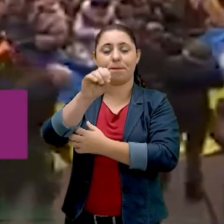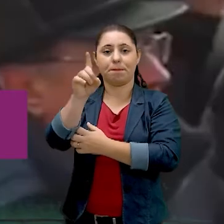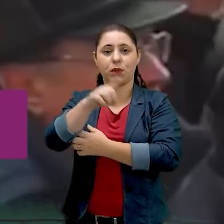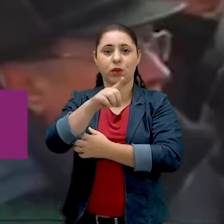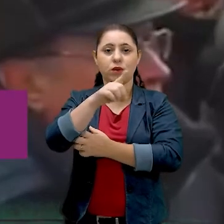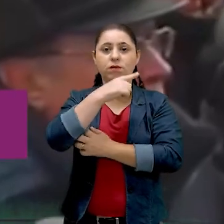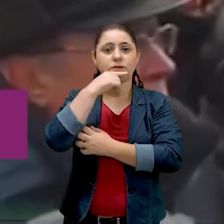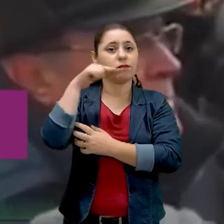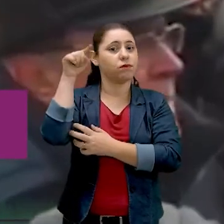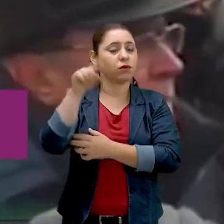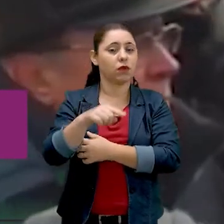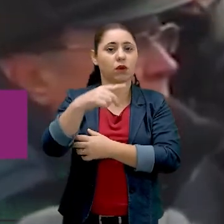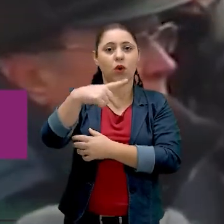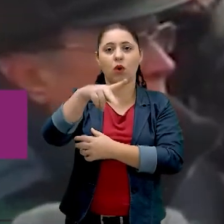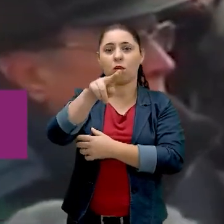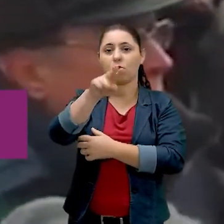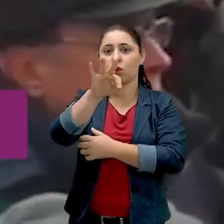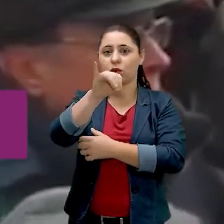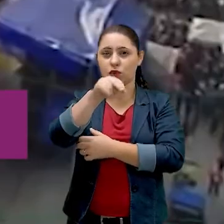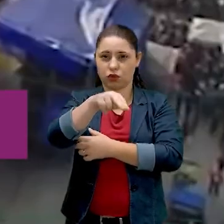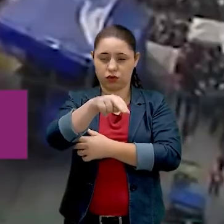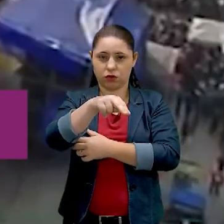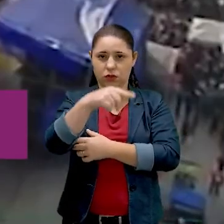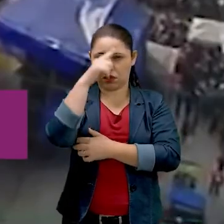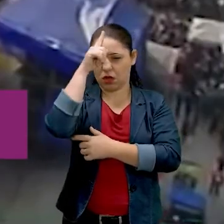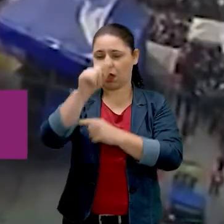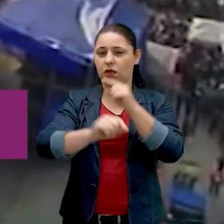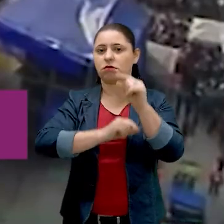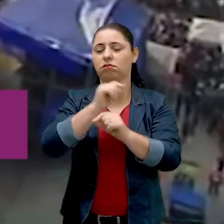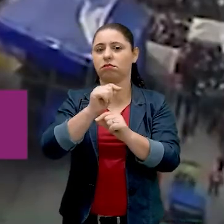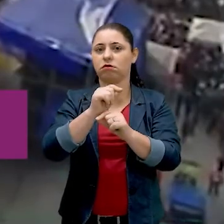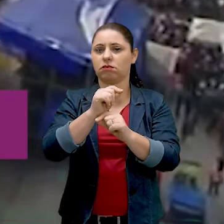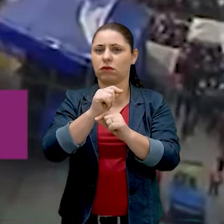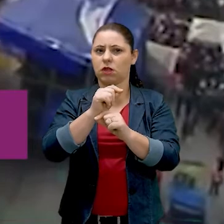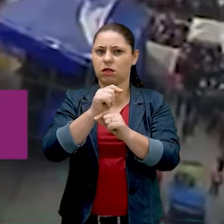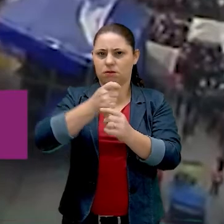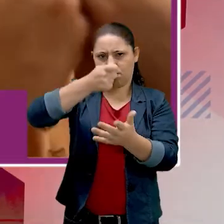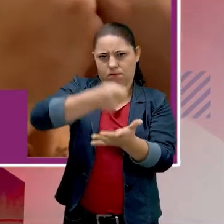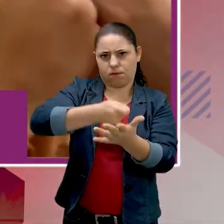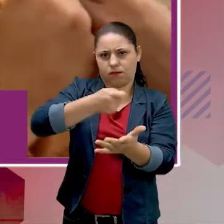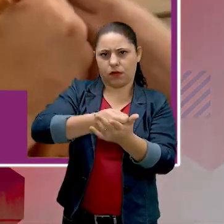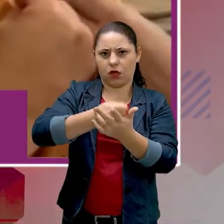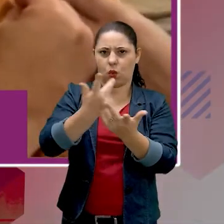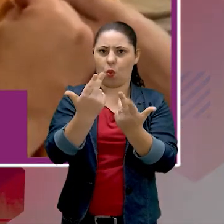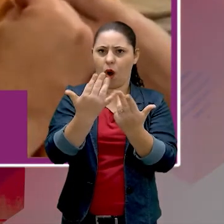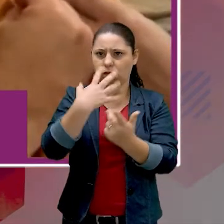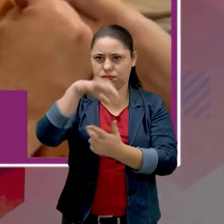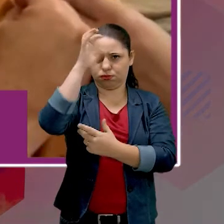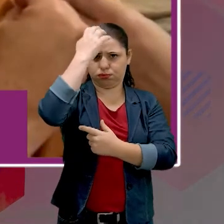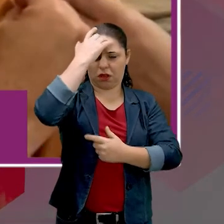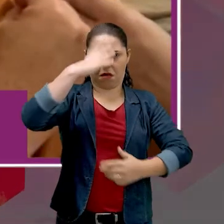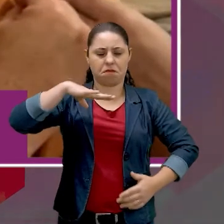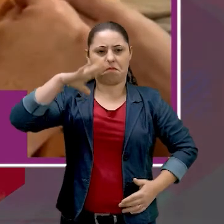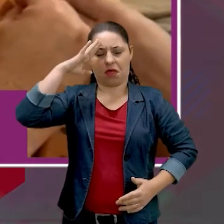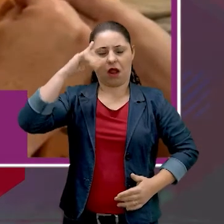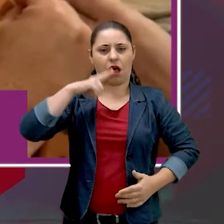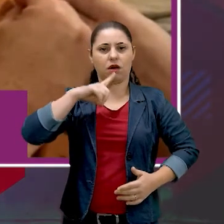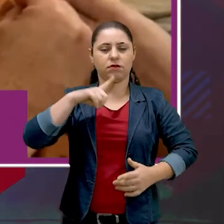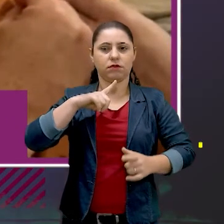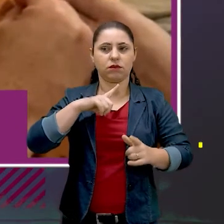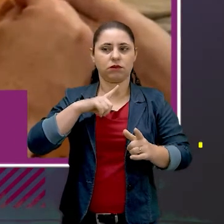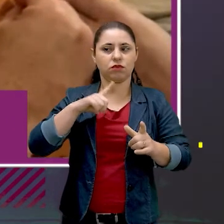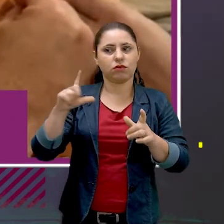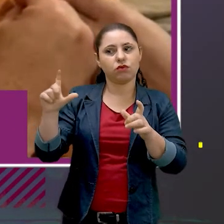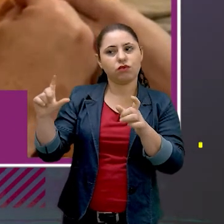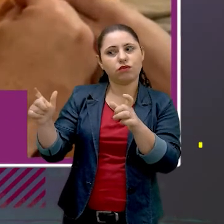Vladimir Putin, ele tem uma ideia de um Império Putin na região. E para que esse Império Putin pudesse acontecer, eu tenho que